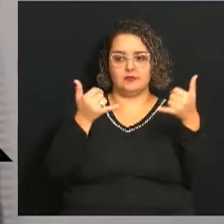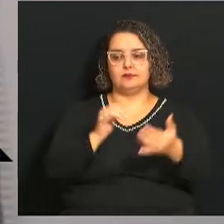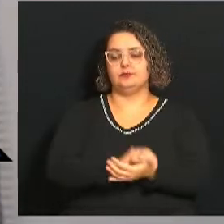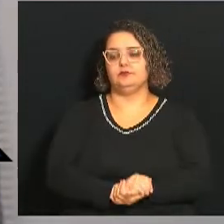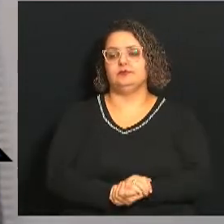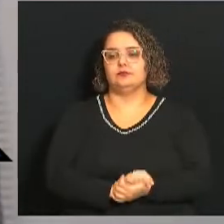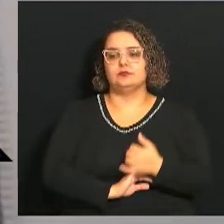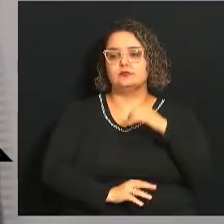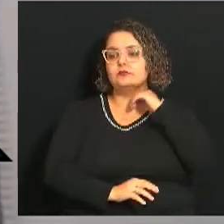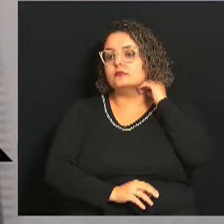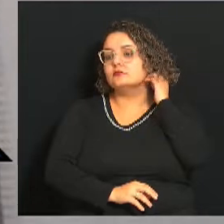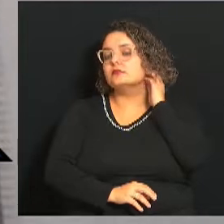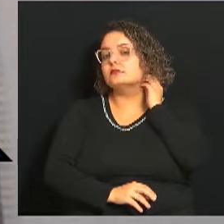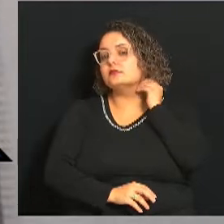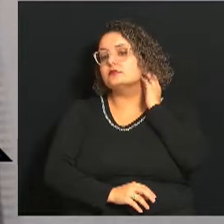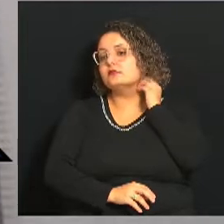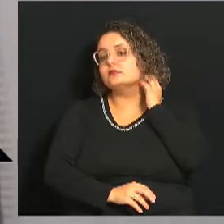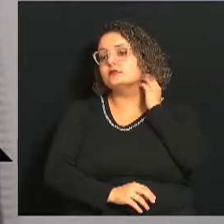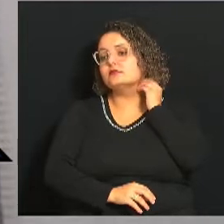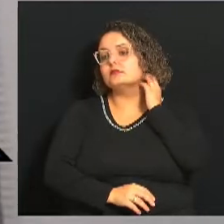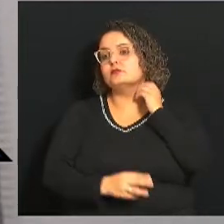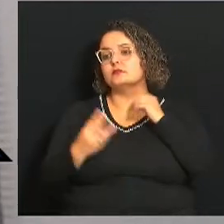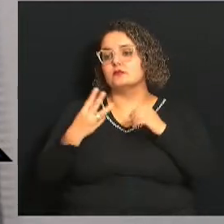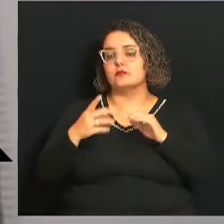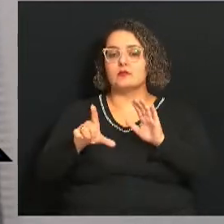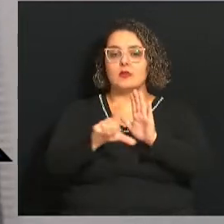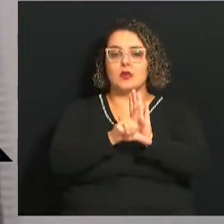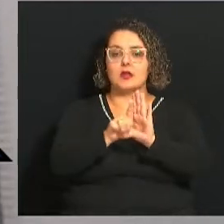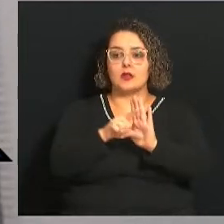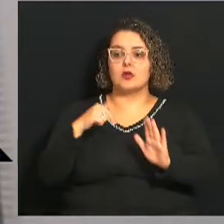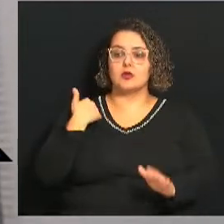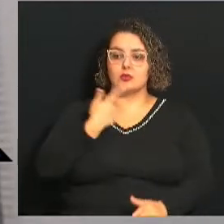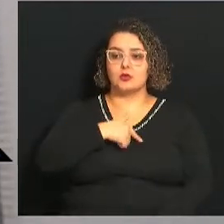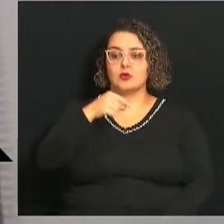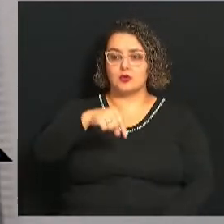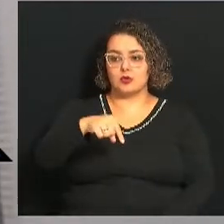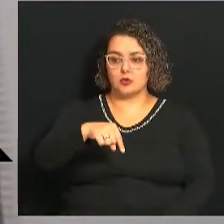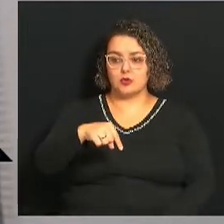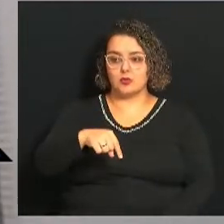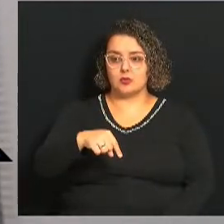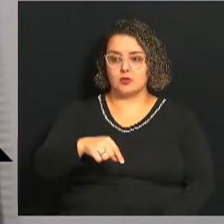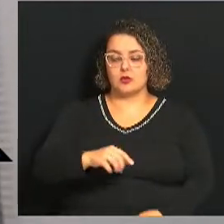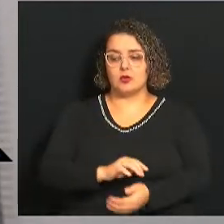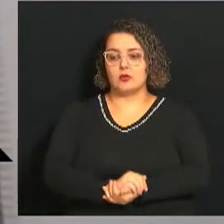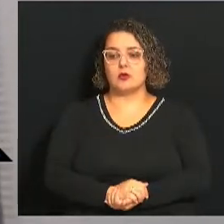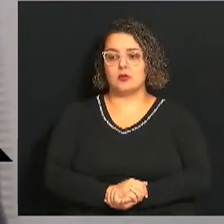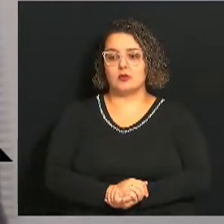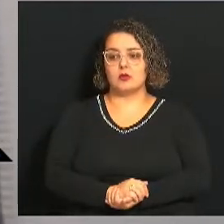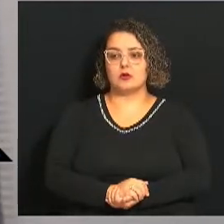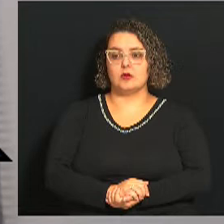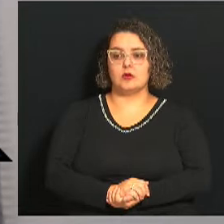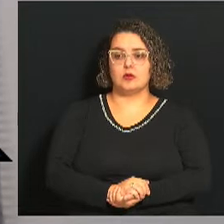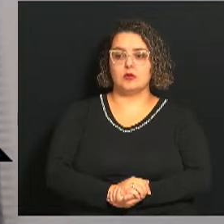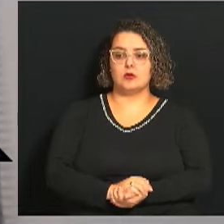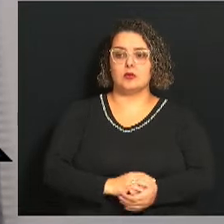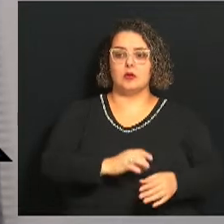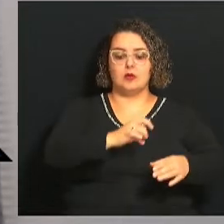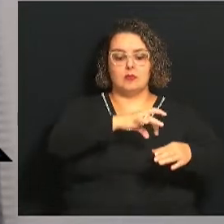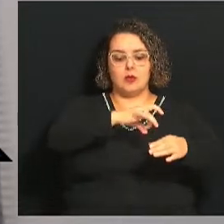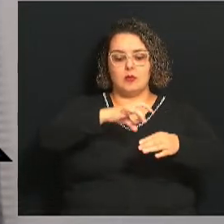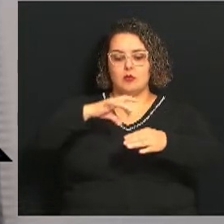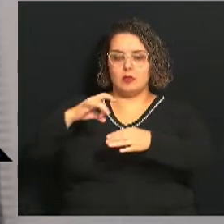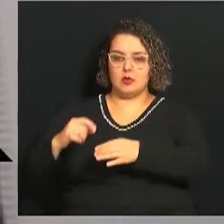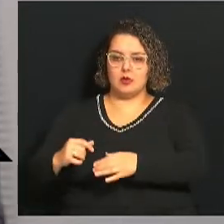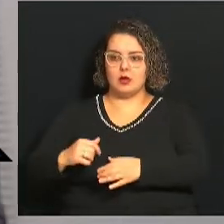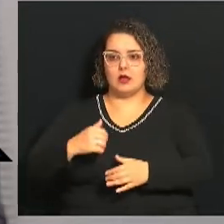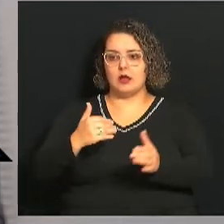em relação à legislação nossa hoje, que pede um plantio de árvore a cada 10 metros nas calçadas, né?